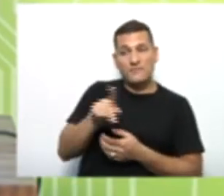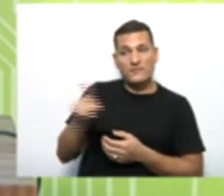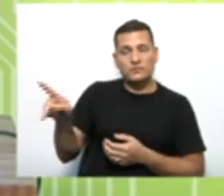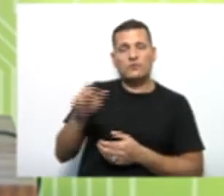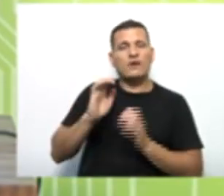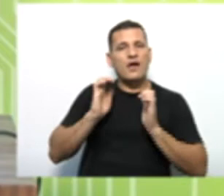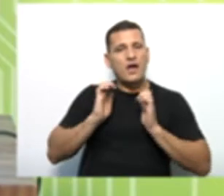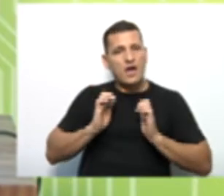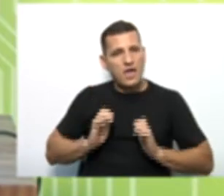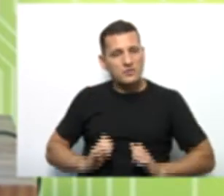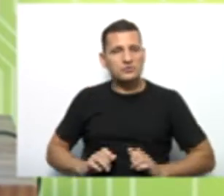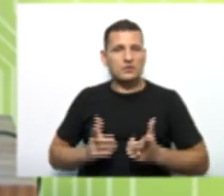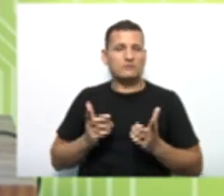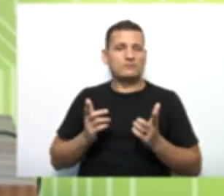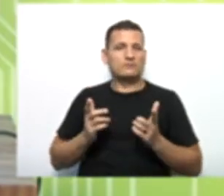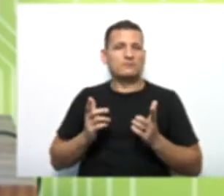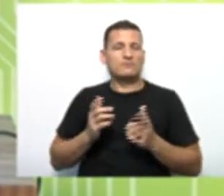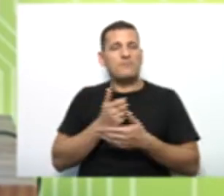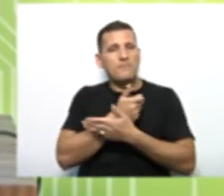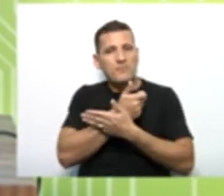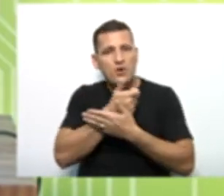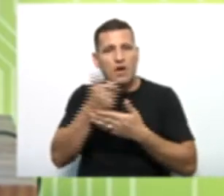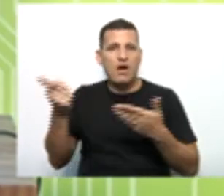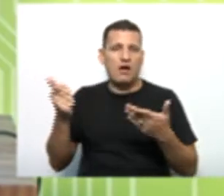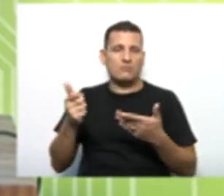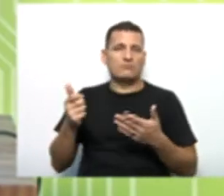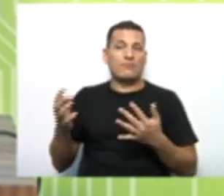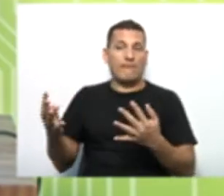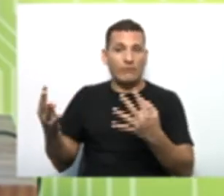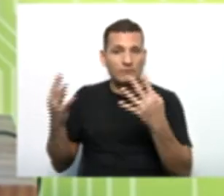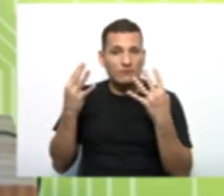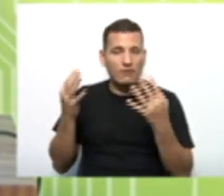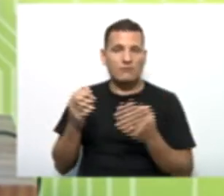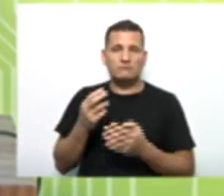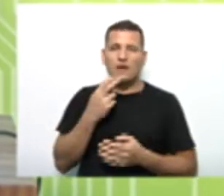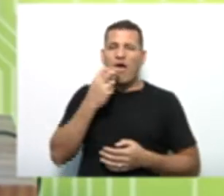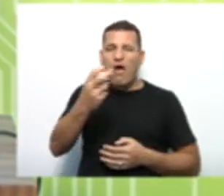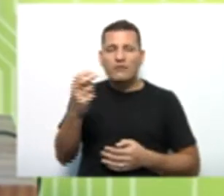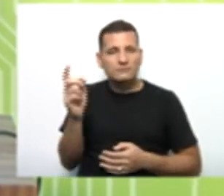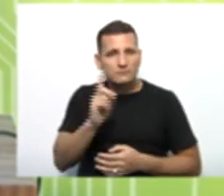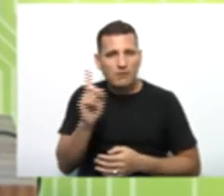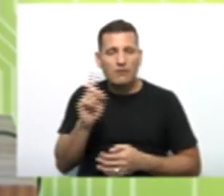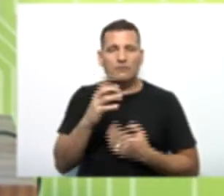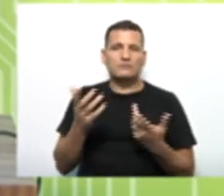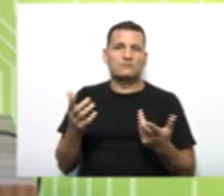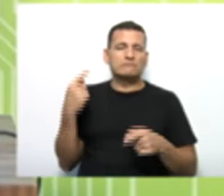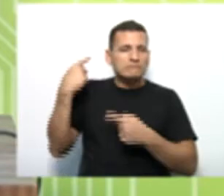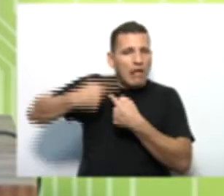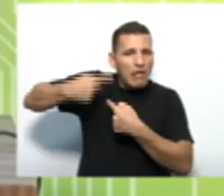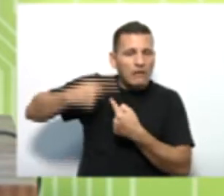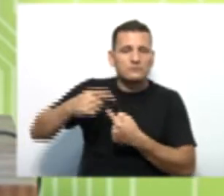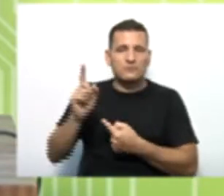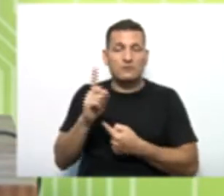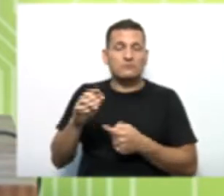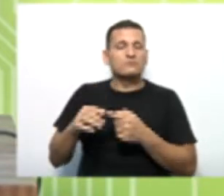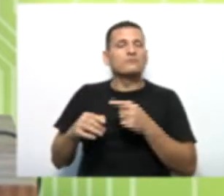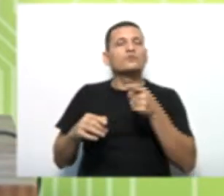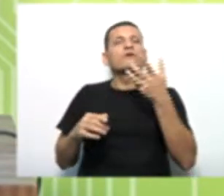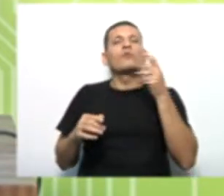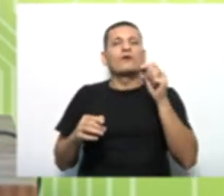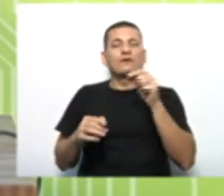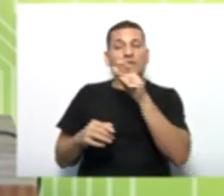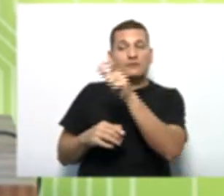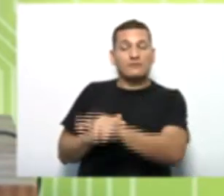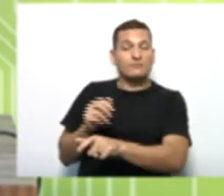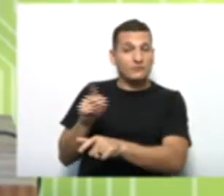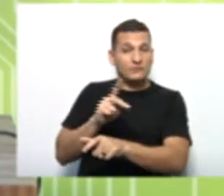que ele seja atencioso, esperam que ele não grite com vocês a toda hora, esperam que ele possa compreender vocês.